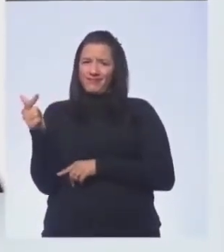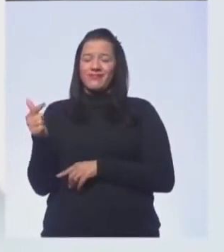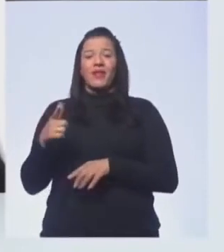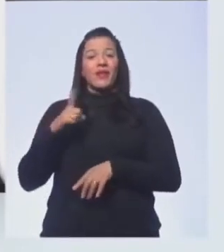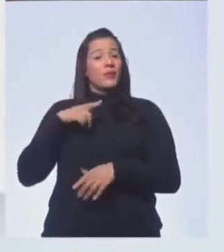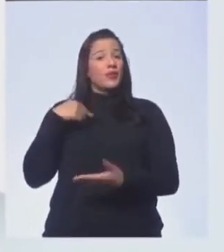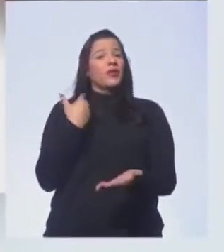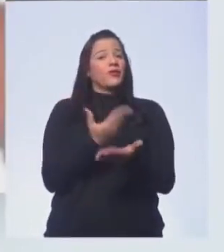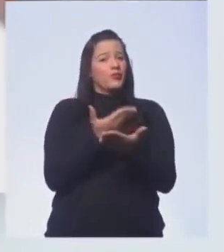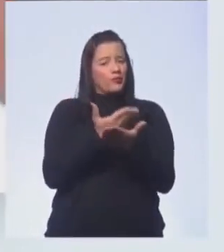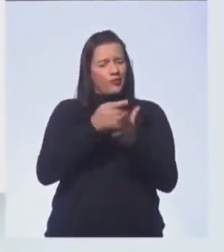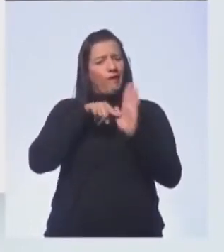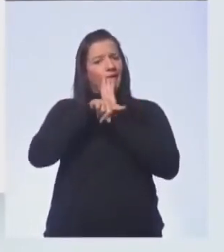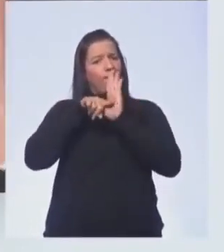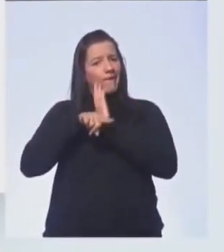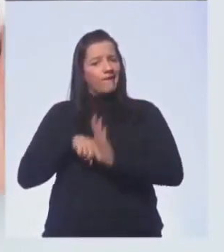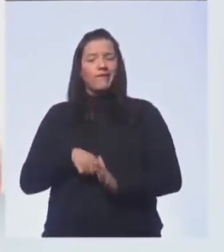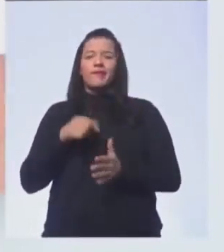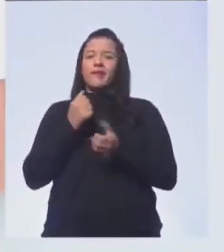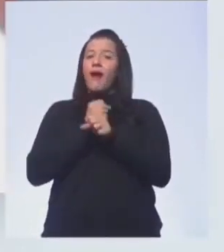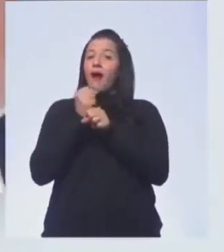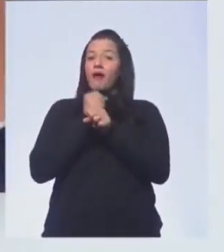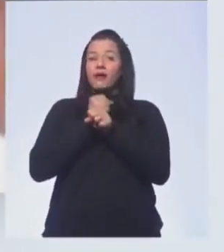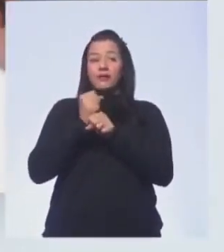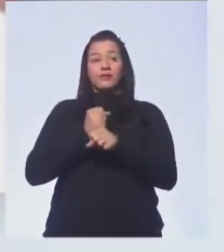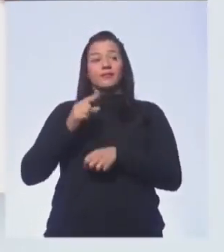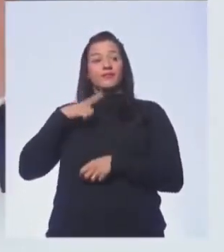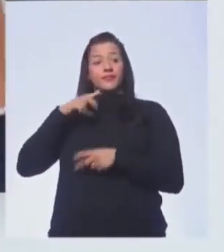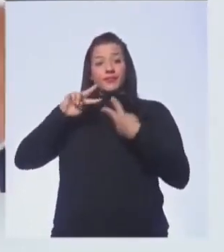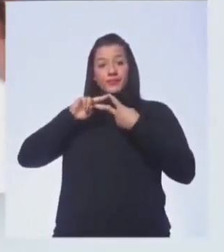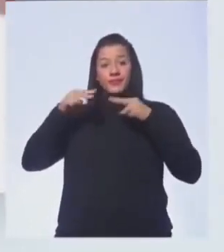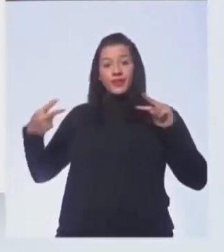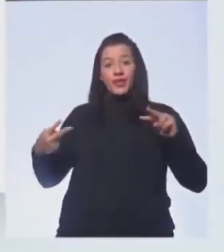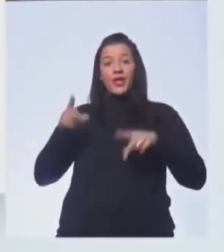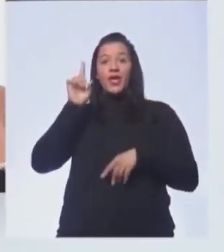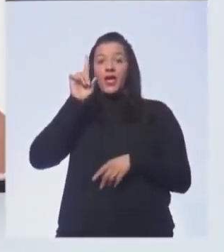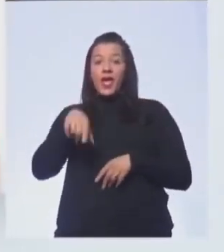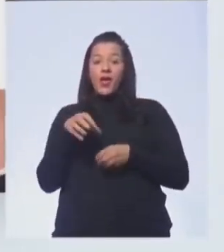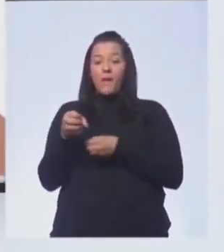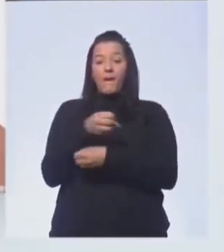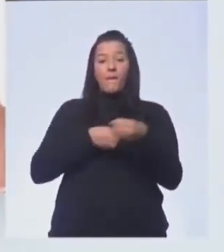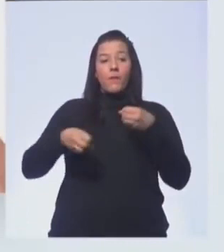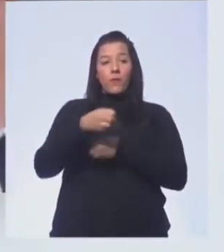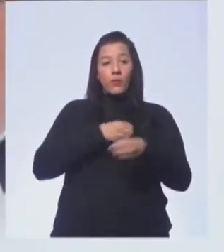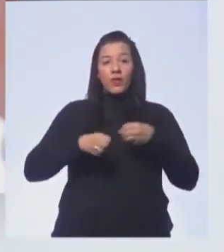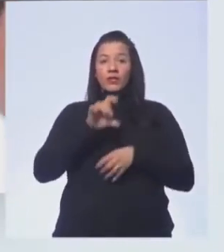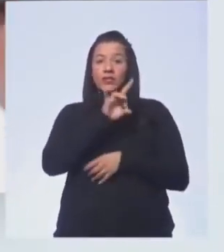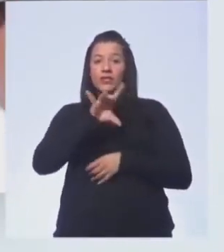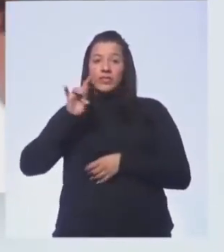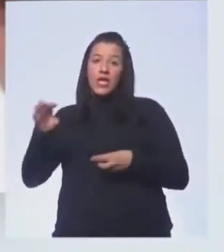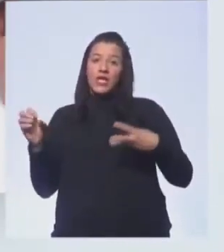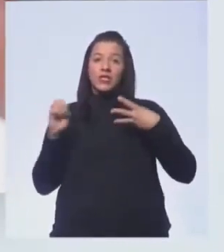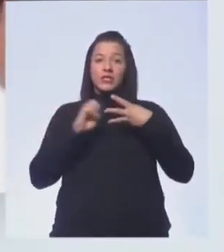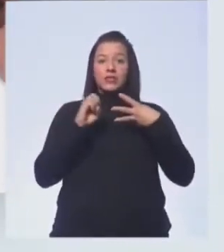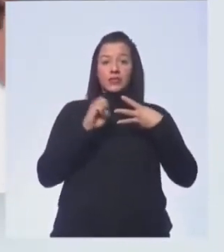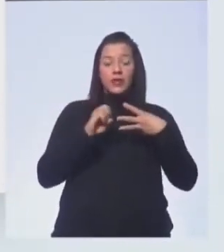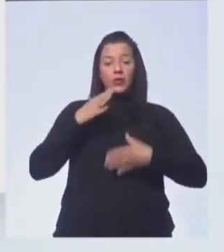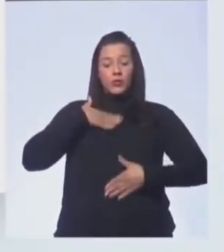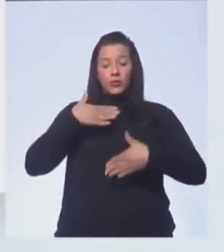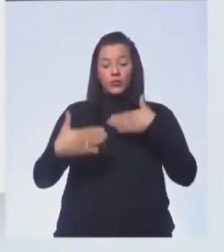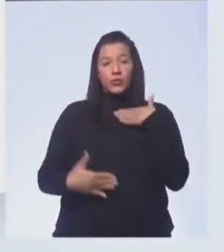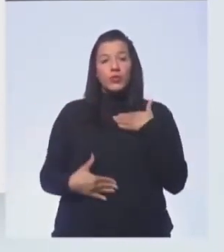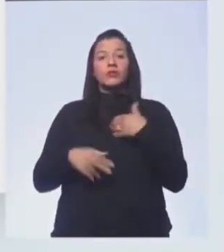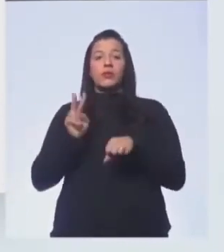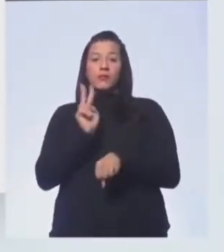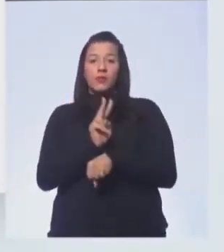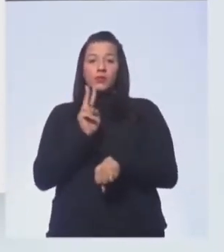há décadas. O DNA ele é uma molécula que fica no núcleo de cada célula do nosso corpo e muito bem